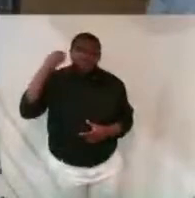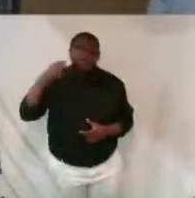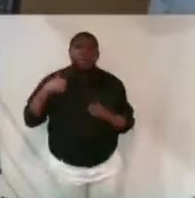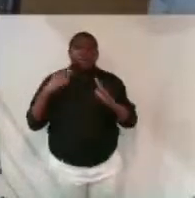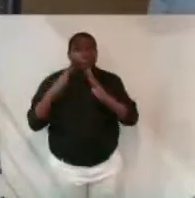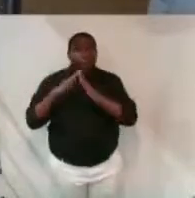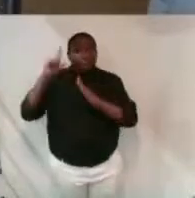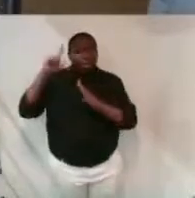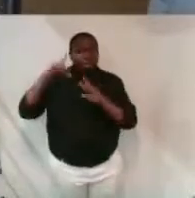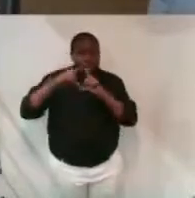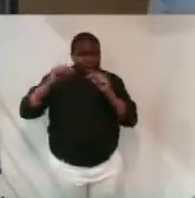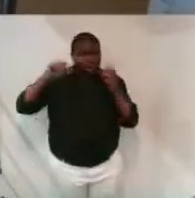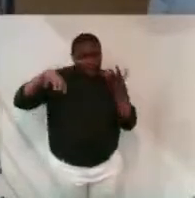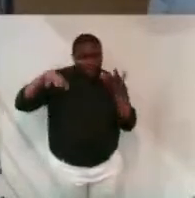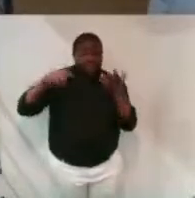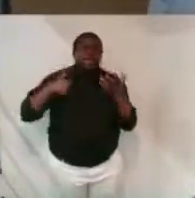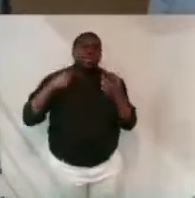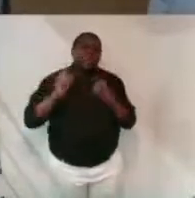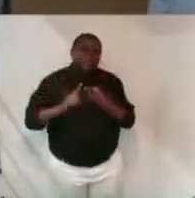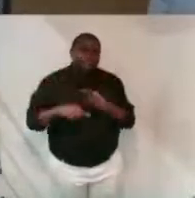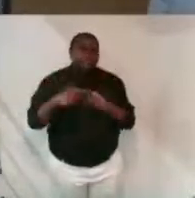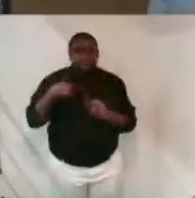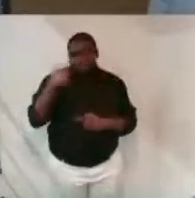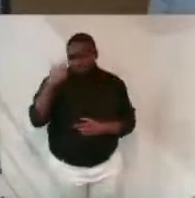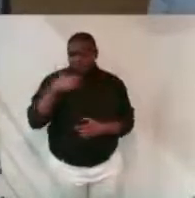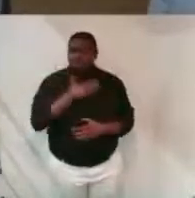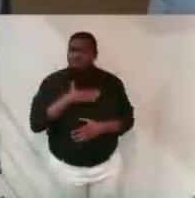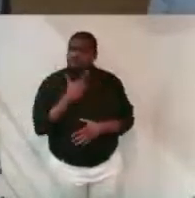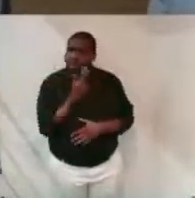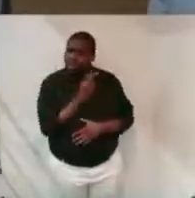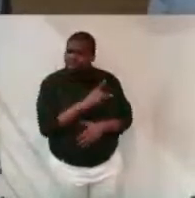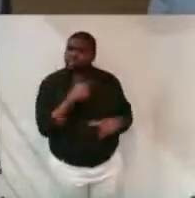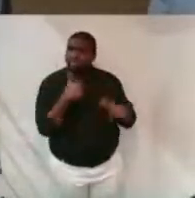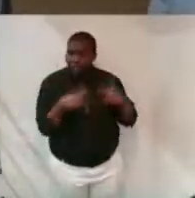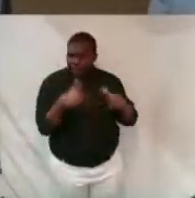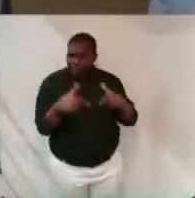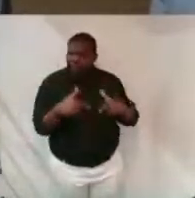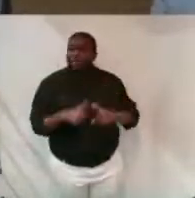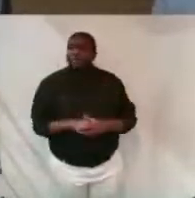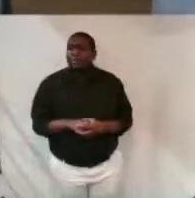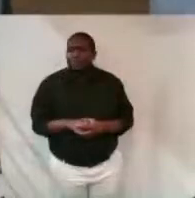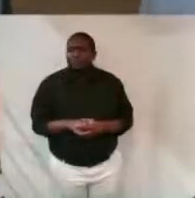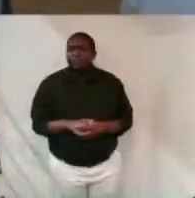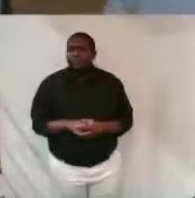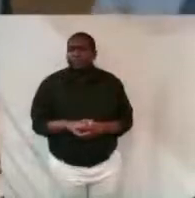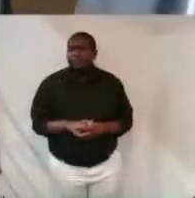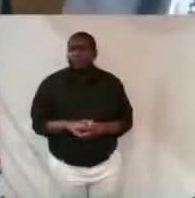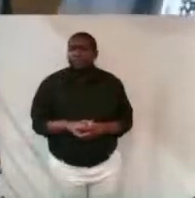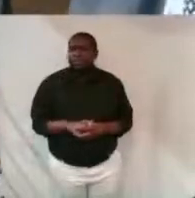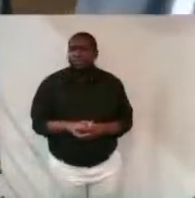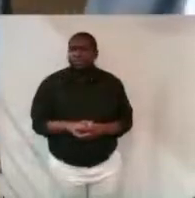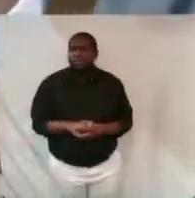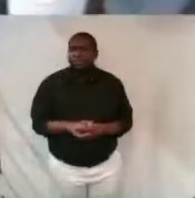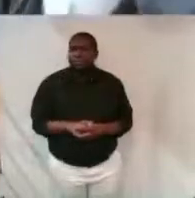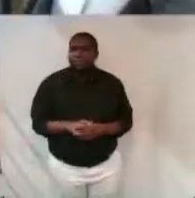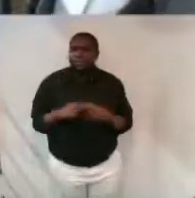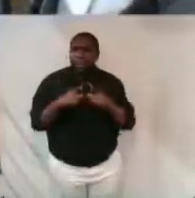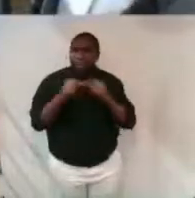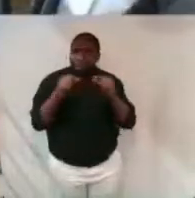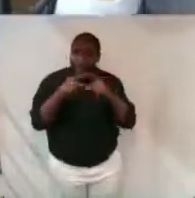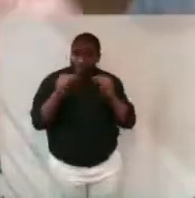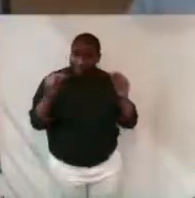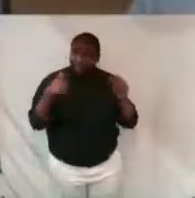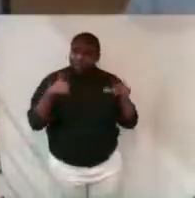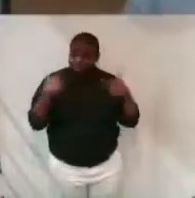Brasília e sou também realmente admiradora do trabalho do Dr. Roberto, no encerramento do lixão lá da estrutural. Ele vai falar sobre